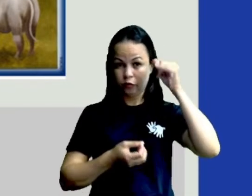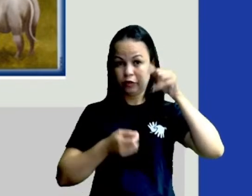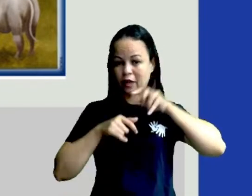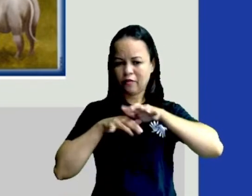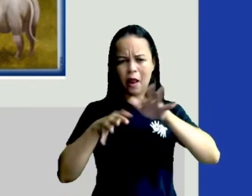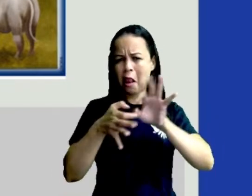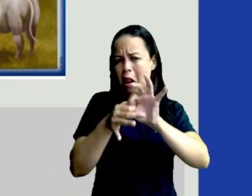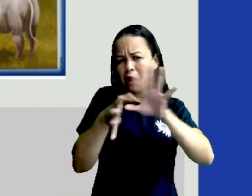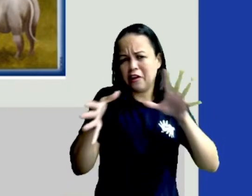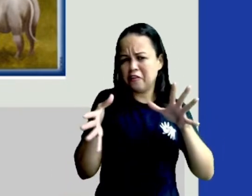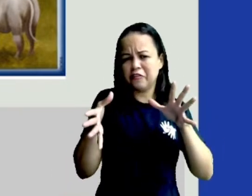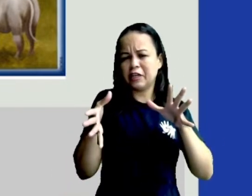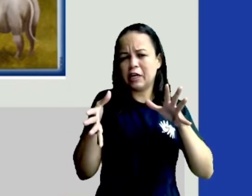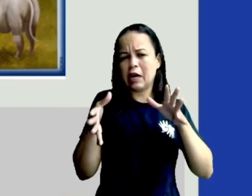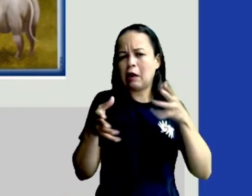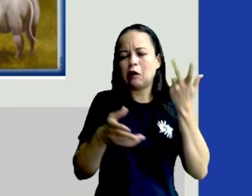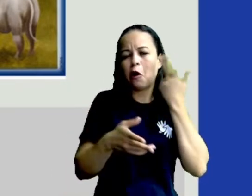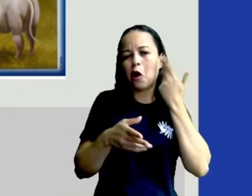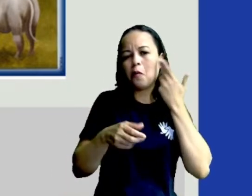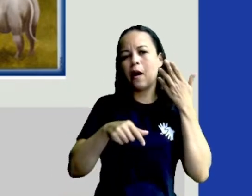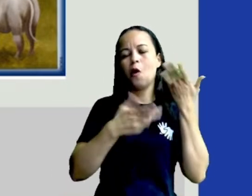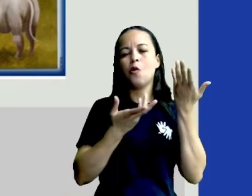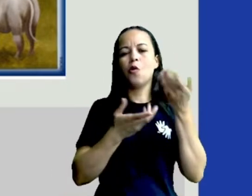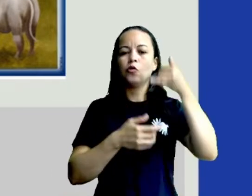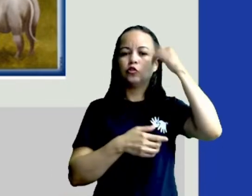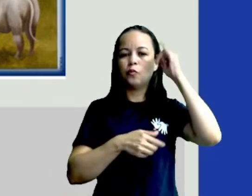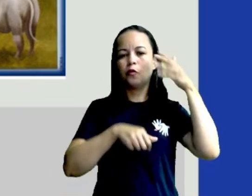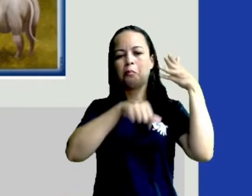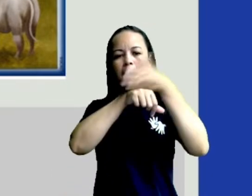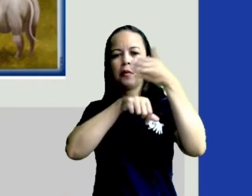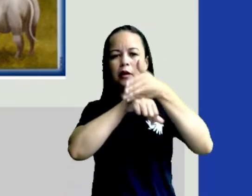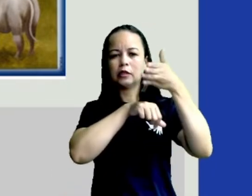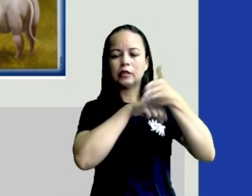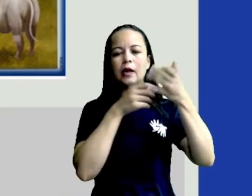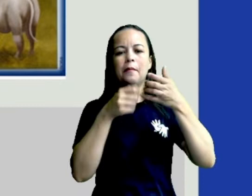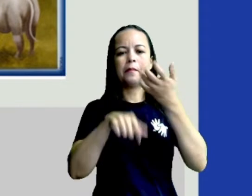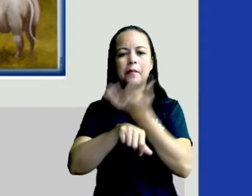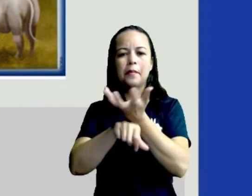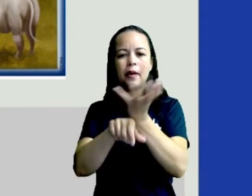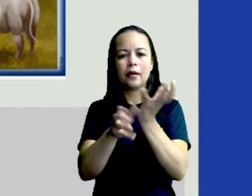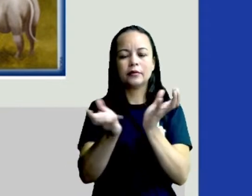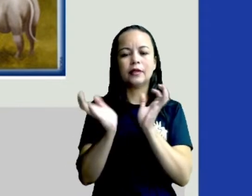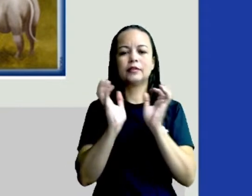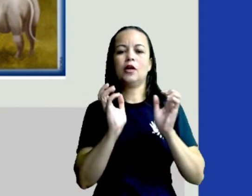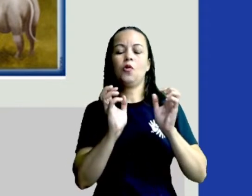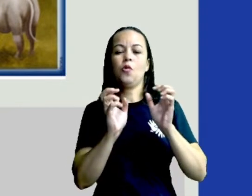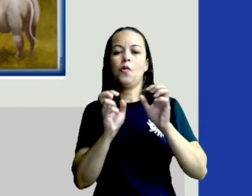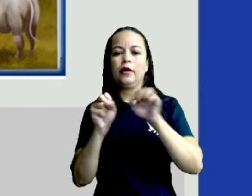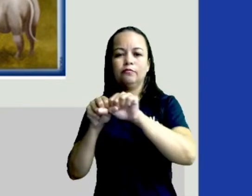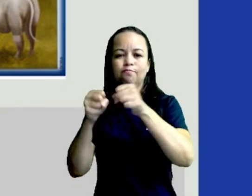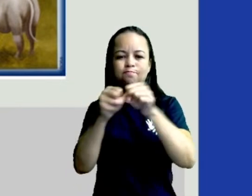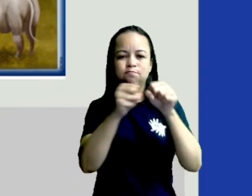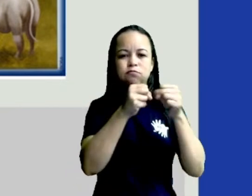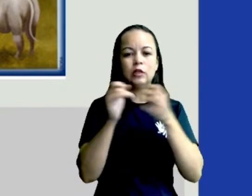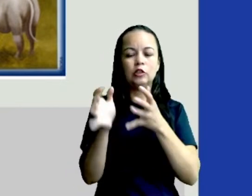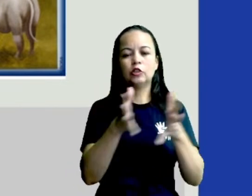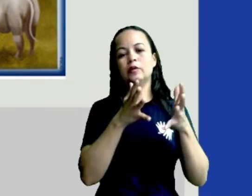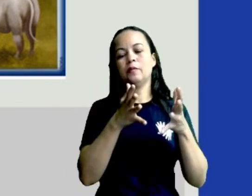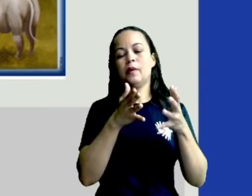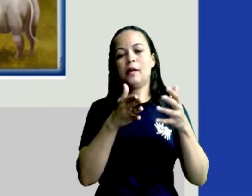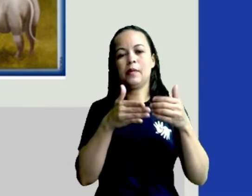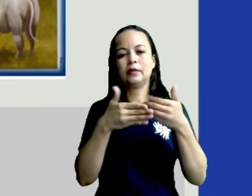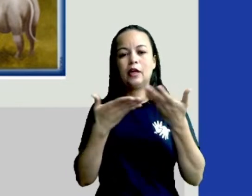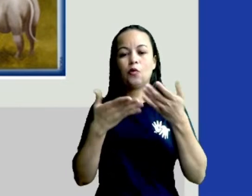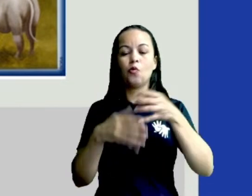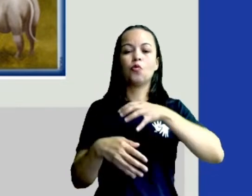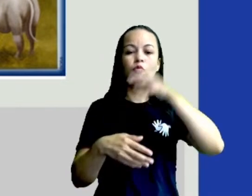era comum os bois entrarem nas plantações e as destruírem. Para manter os bois longe das plantações, eles